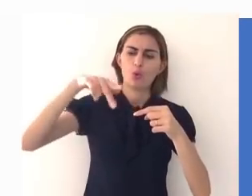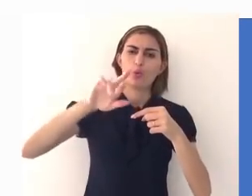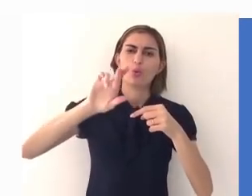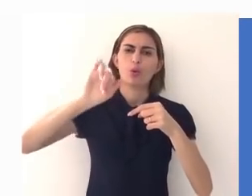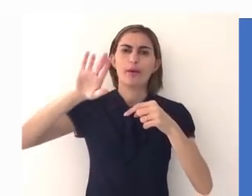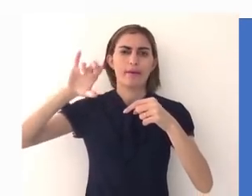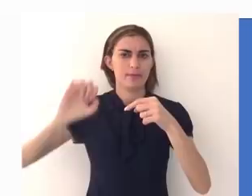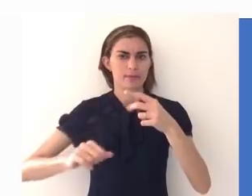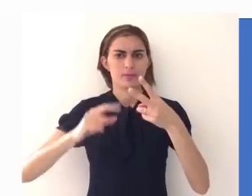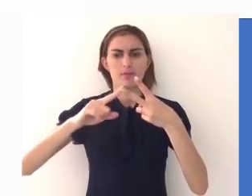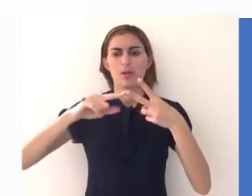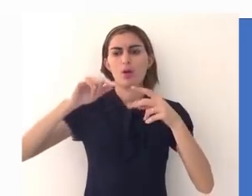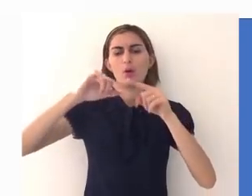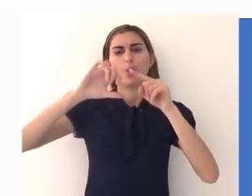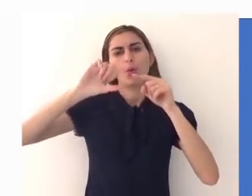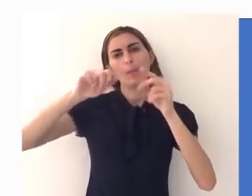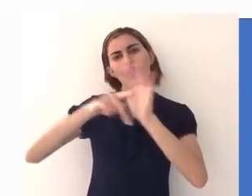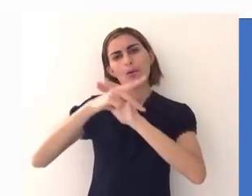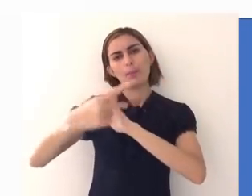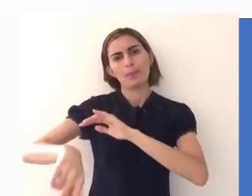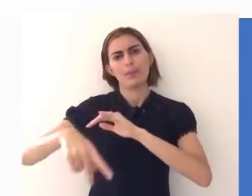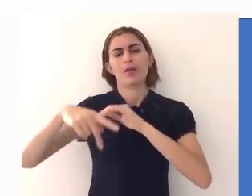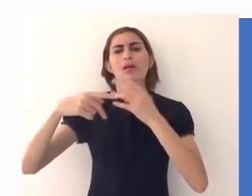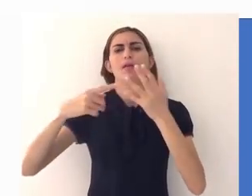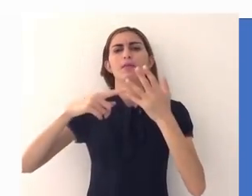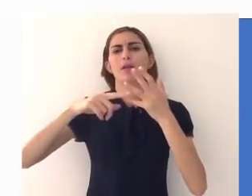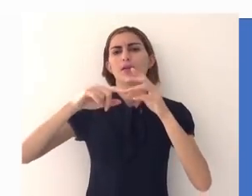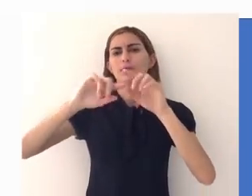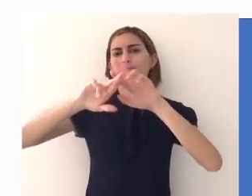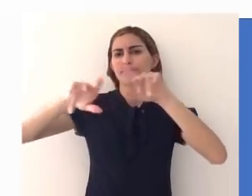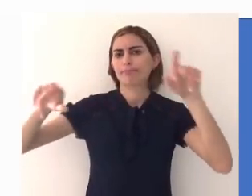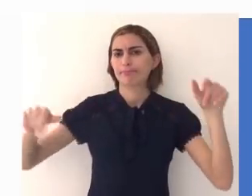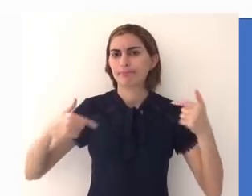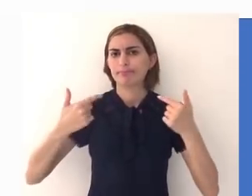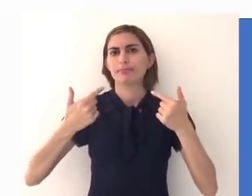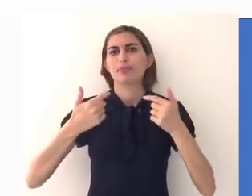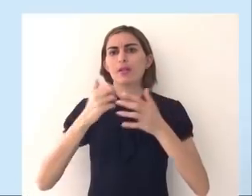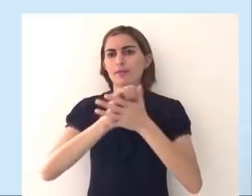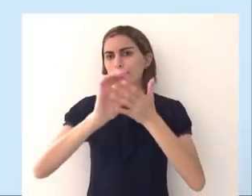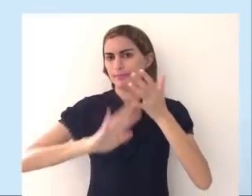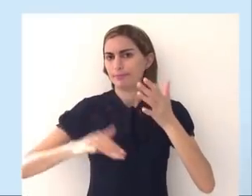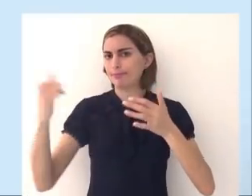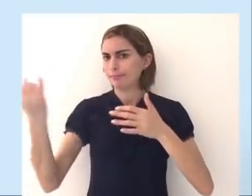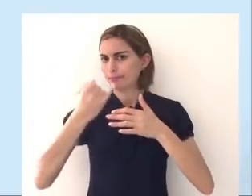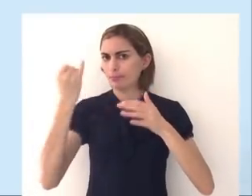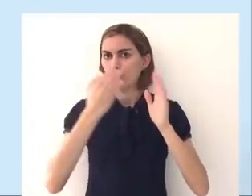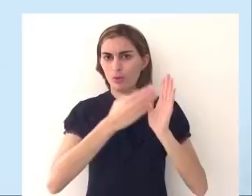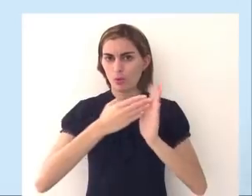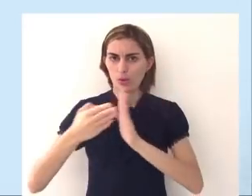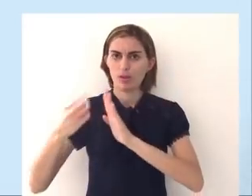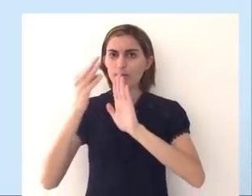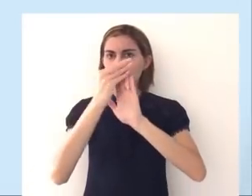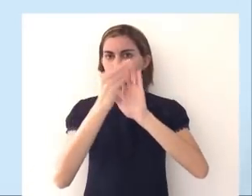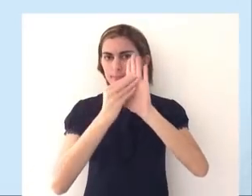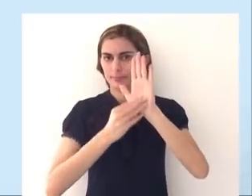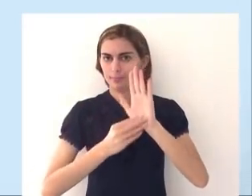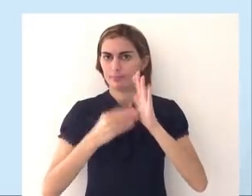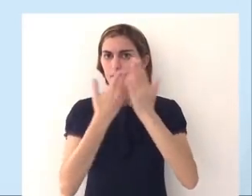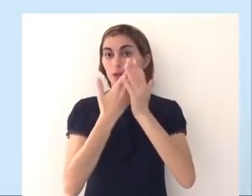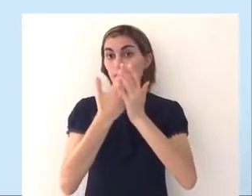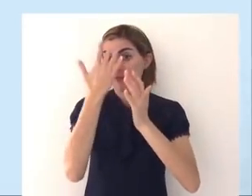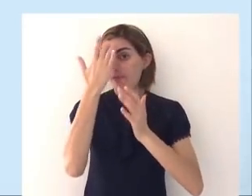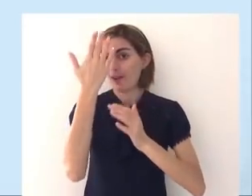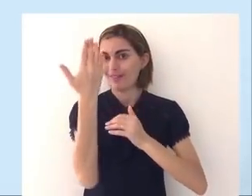casos de congruências, quadriláteros, propriedades dos quadriláteros e algumas atividades. Gente, é bem importante organizar a aula desse jeito, porque aí fica mais